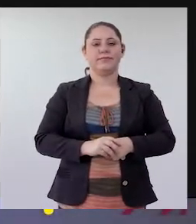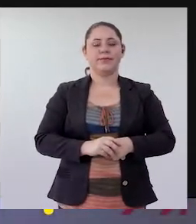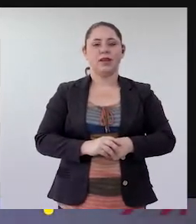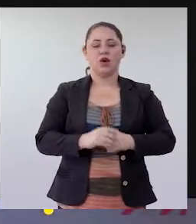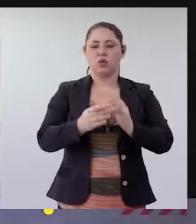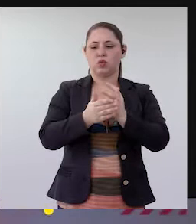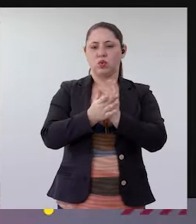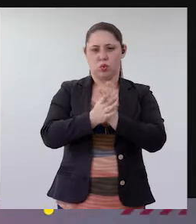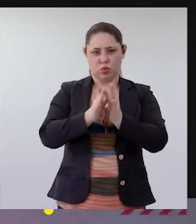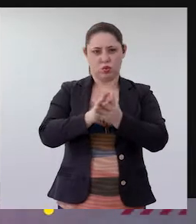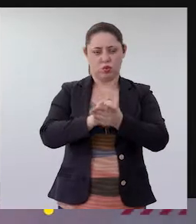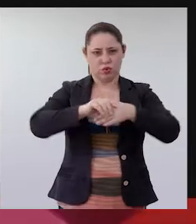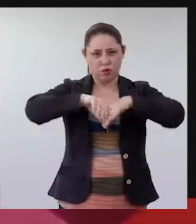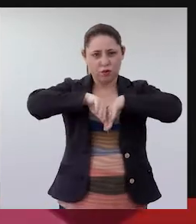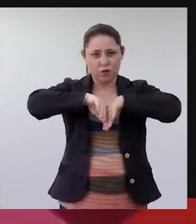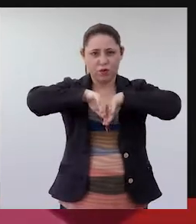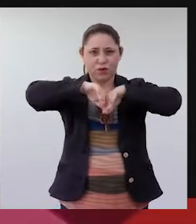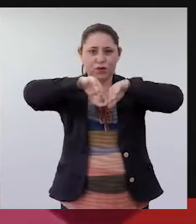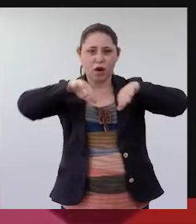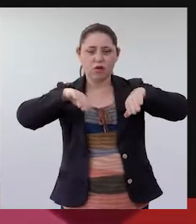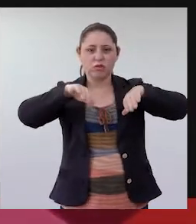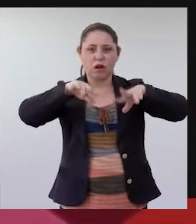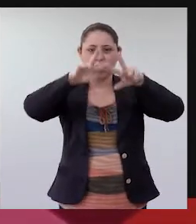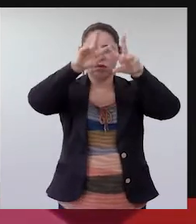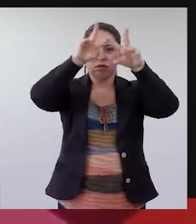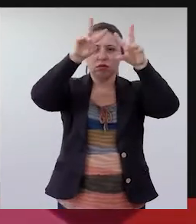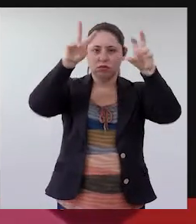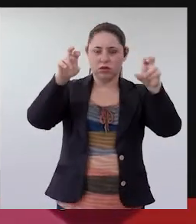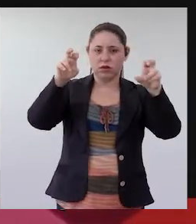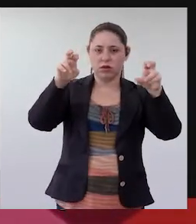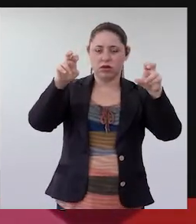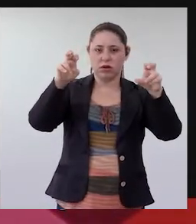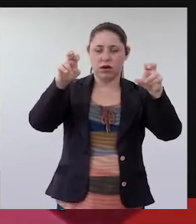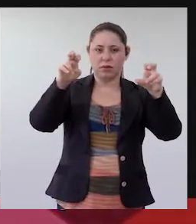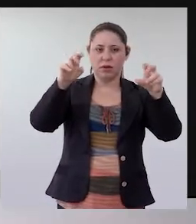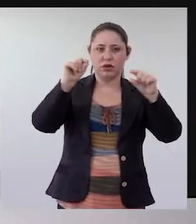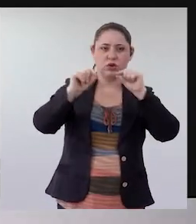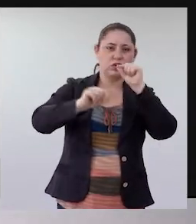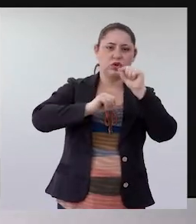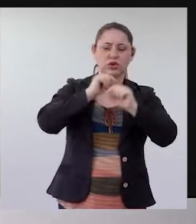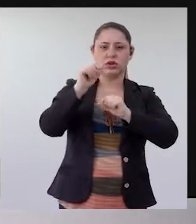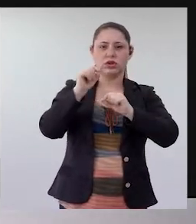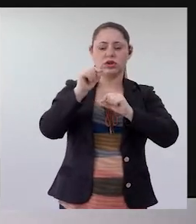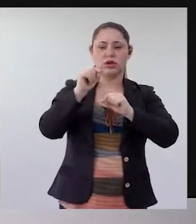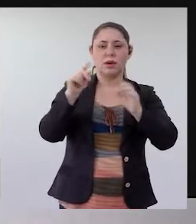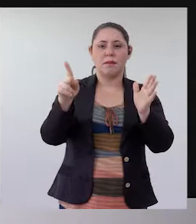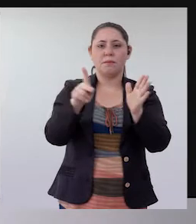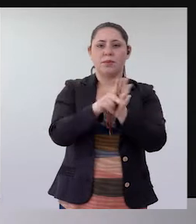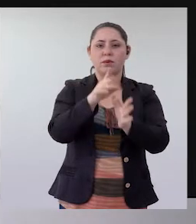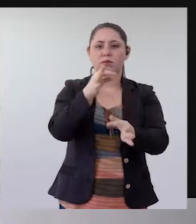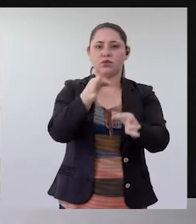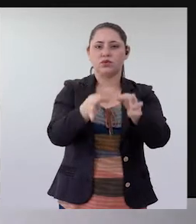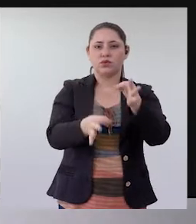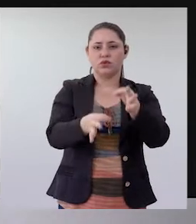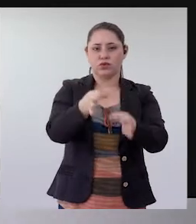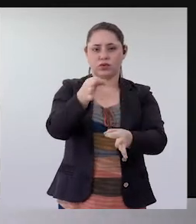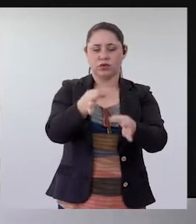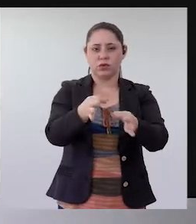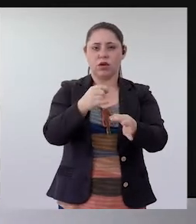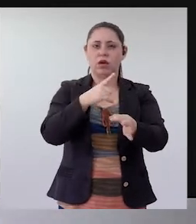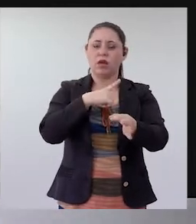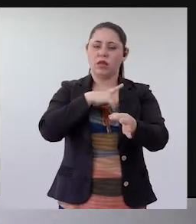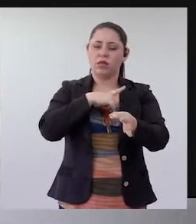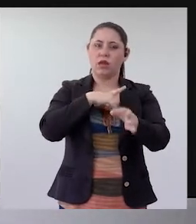O divórcio é um assunto, é um instituto, muito embora seja um instituto jurídico, Lívia, ele